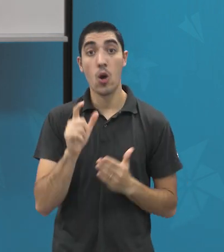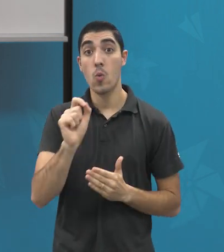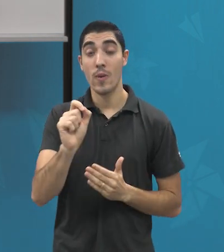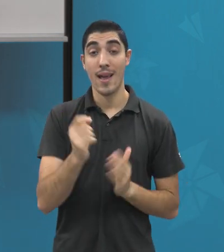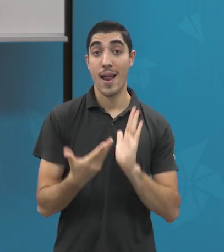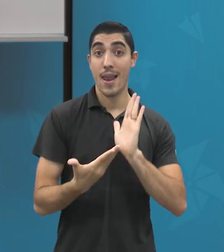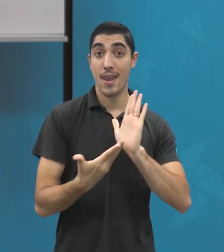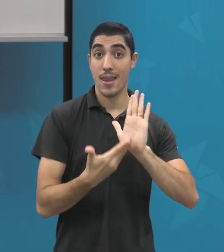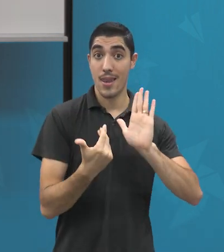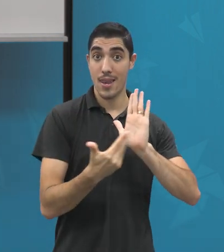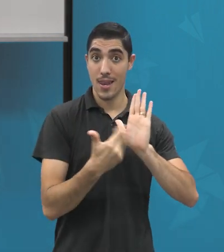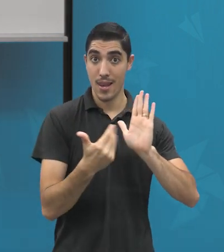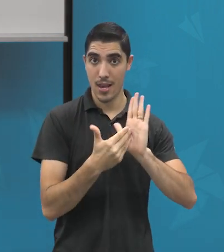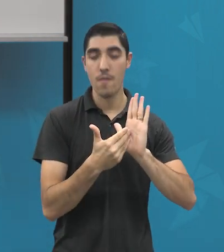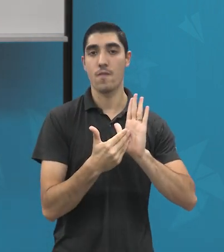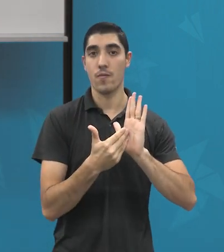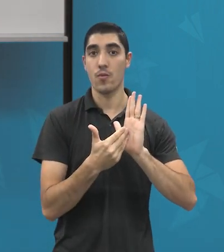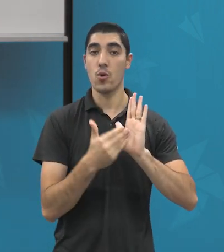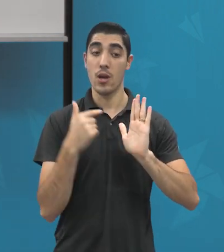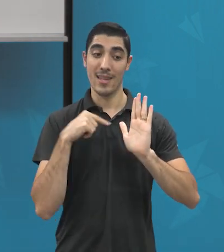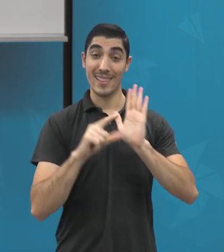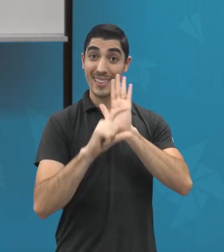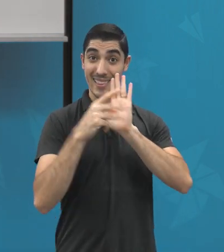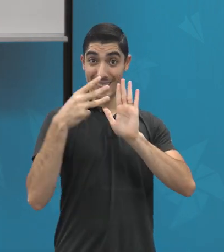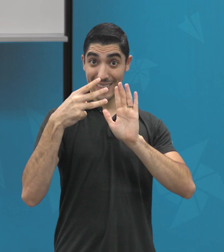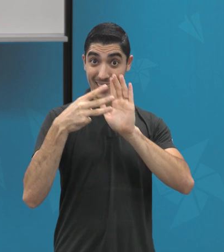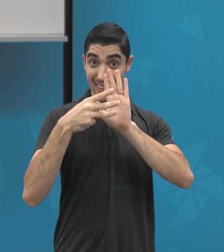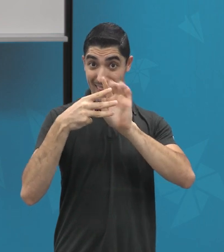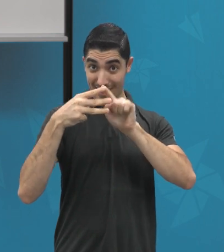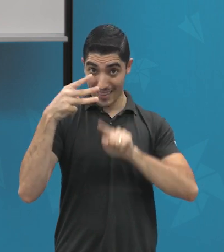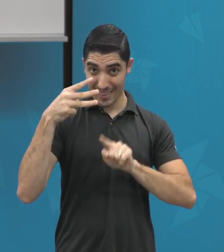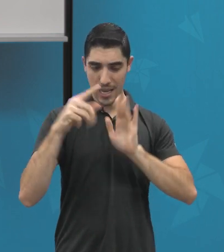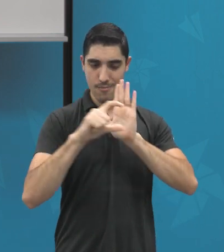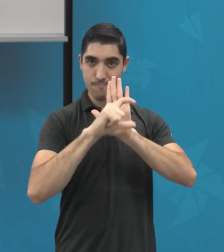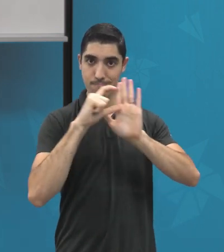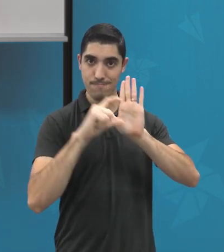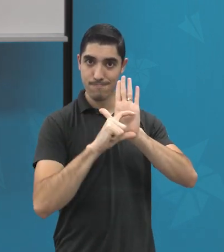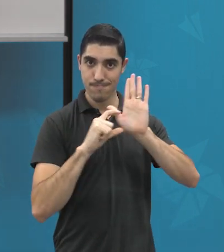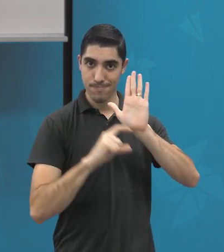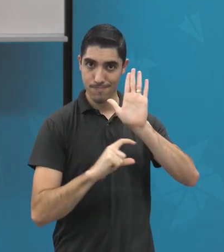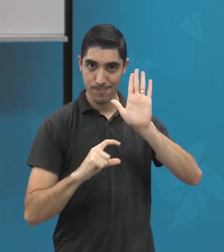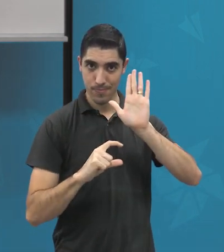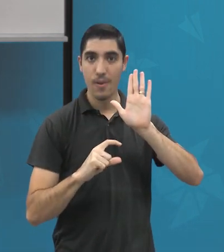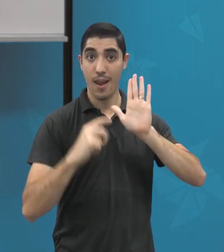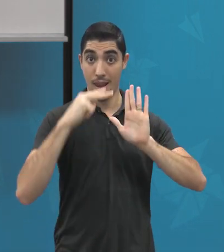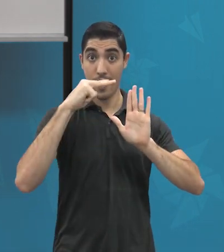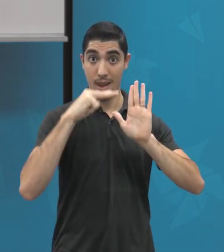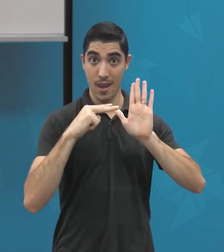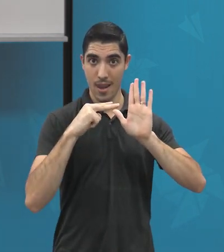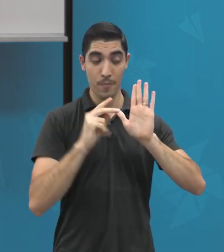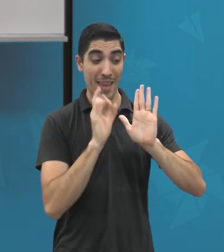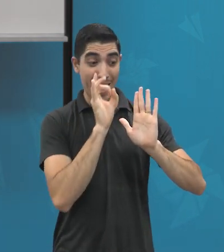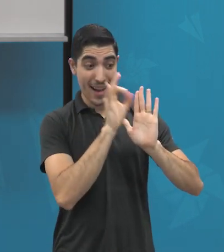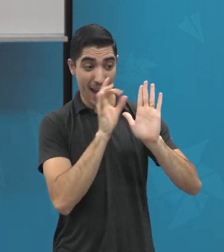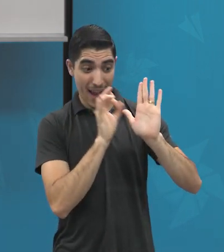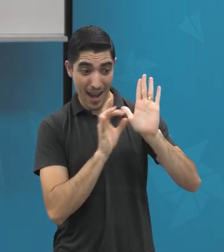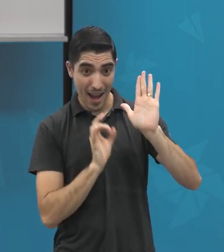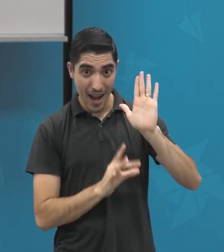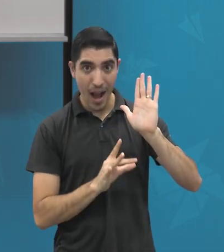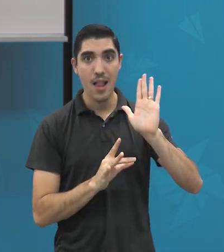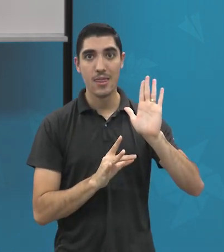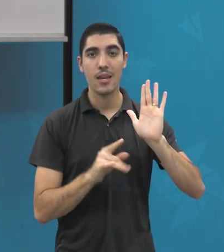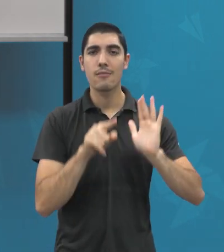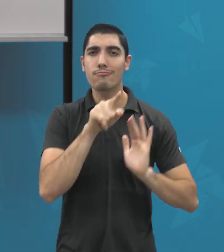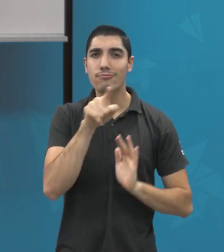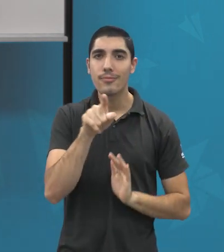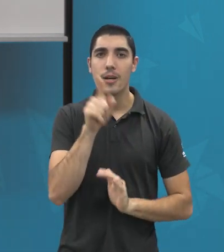vocês 3 trechos dessa obra do John Stuart Mill. Cada um dos trechos vai servir como